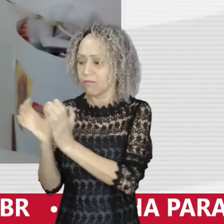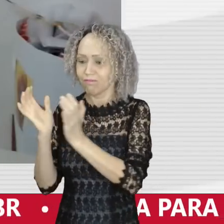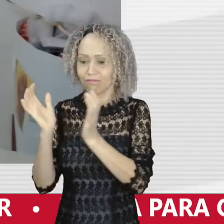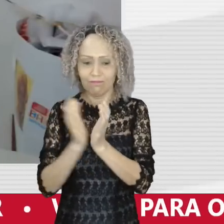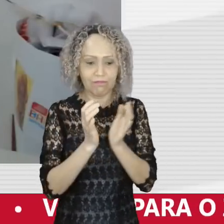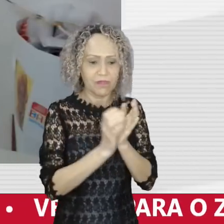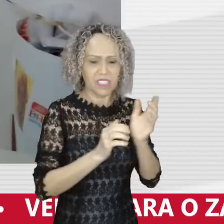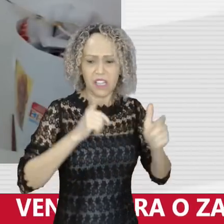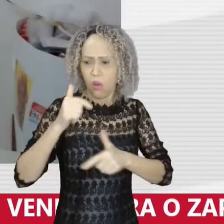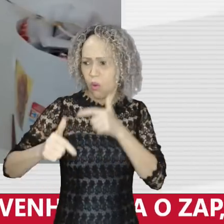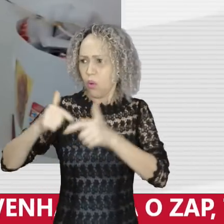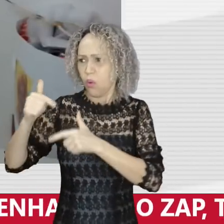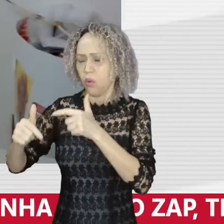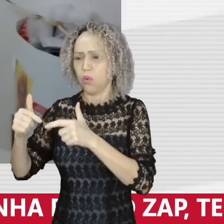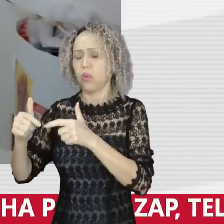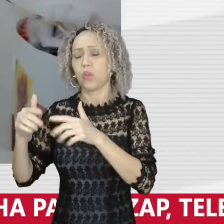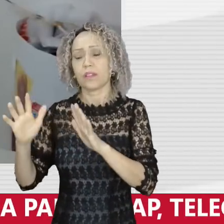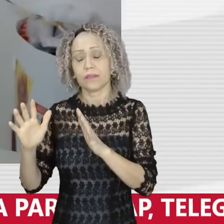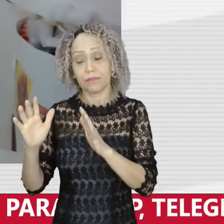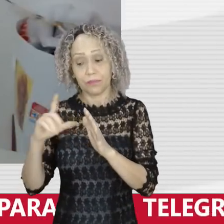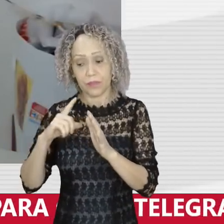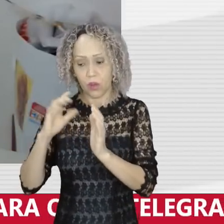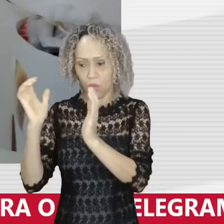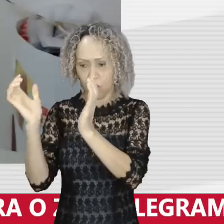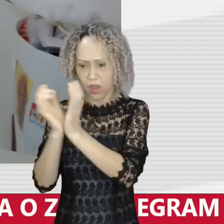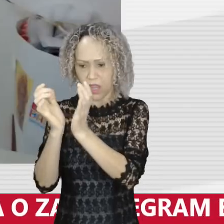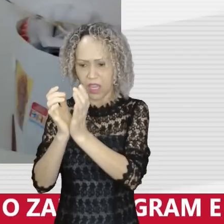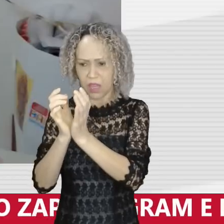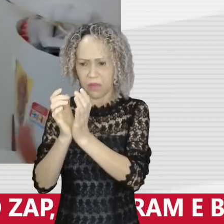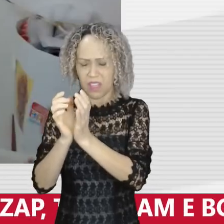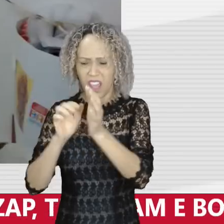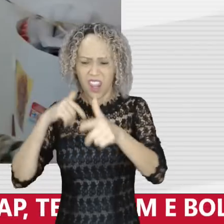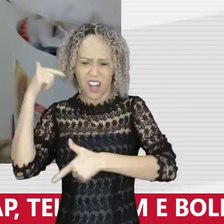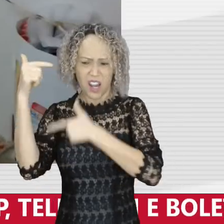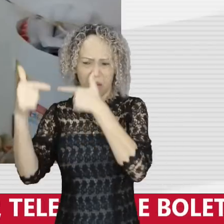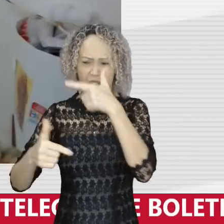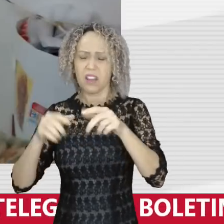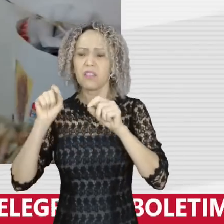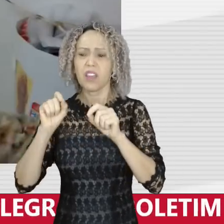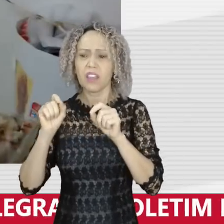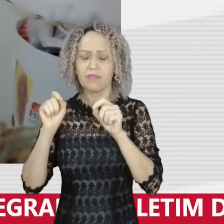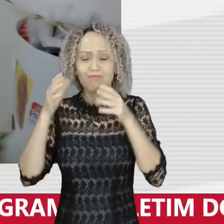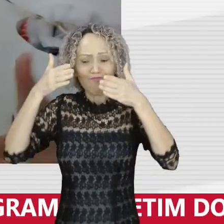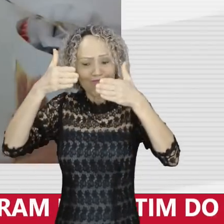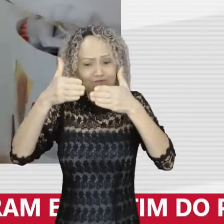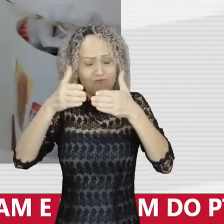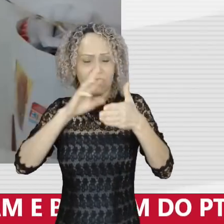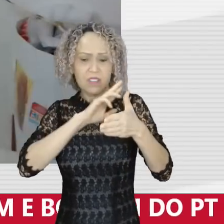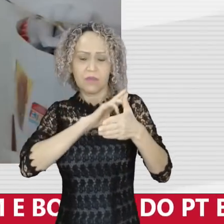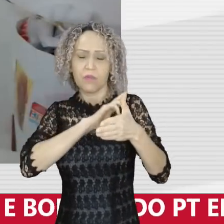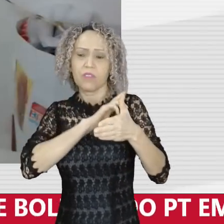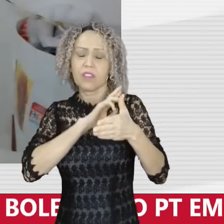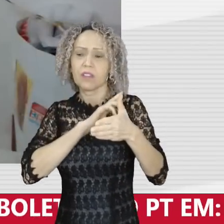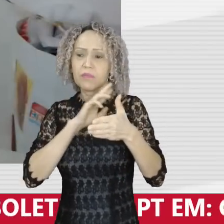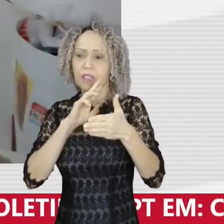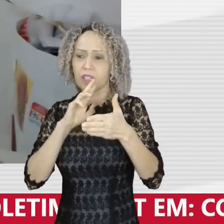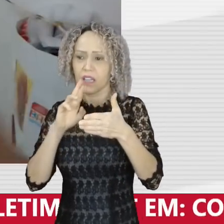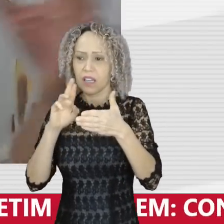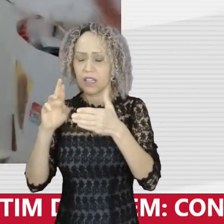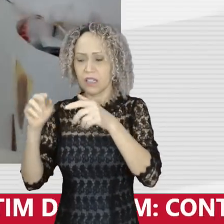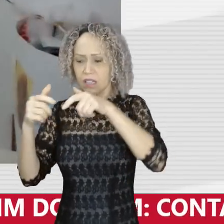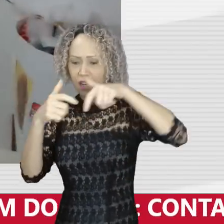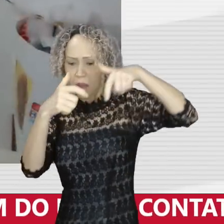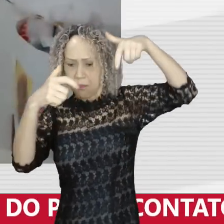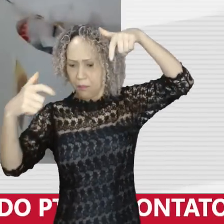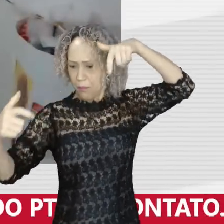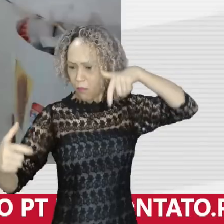está cuidando muito da posse em si, né? Cuidando do que é o gramado ali na esplanada, que é onde